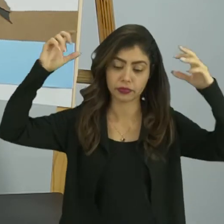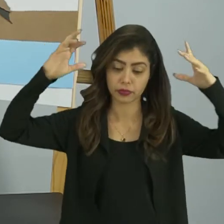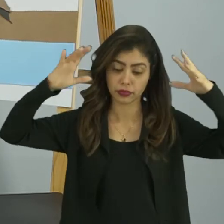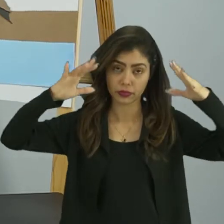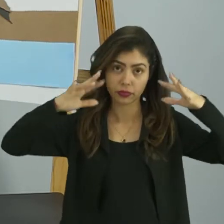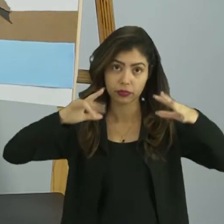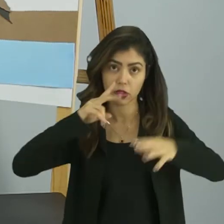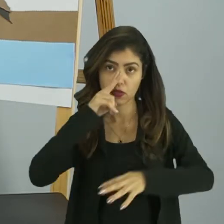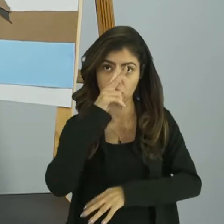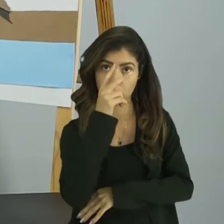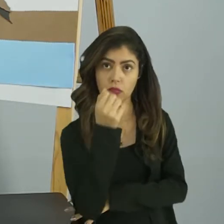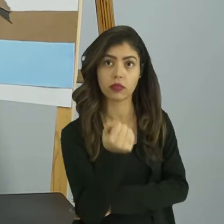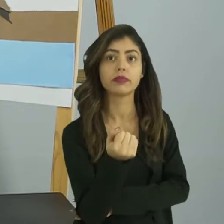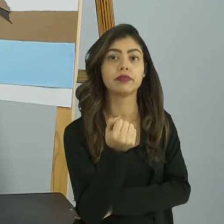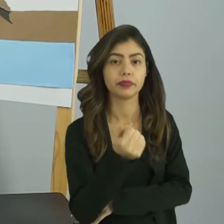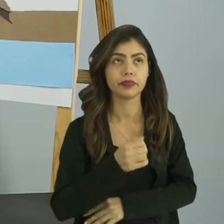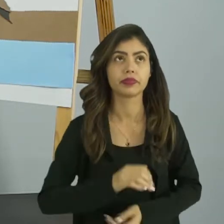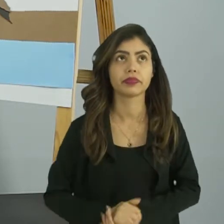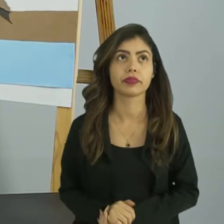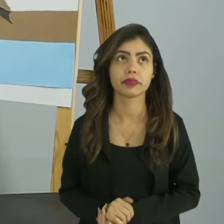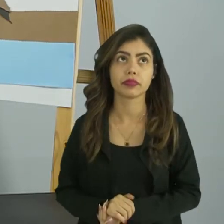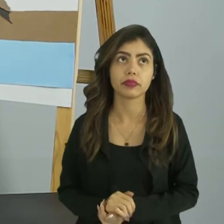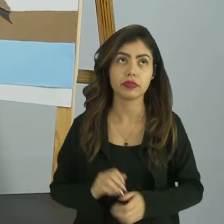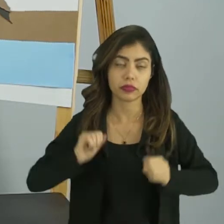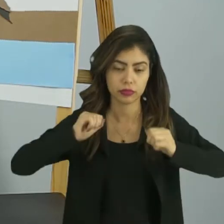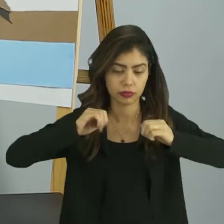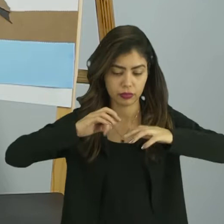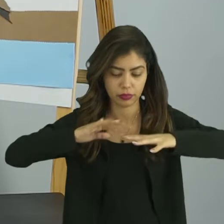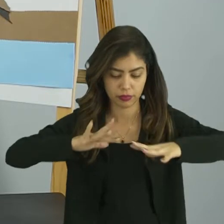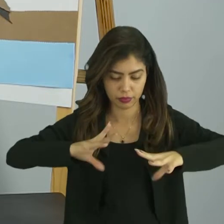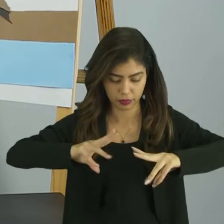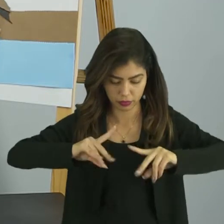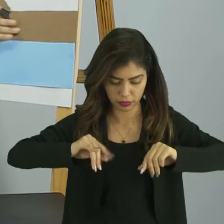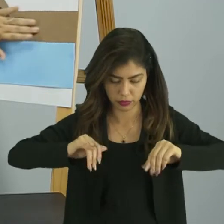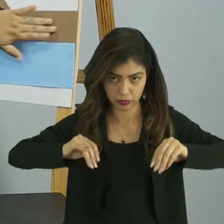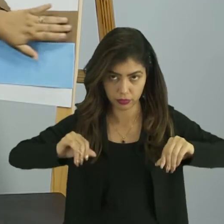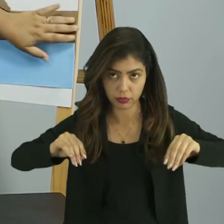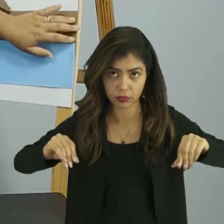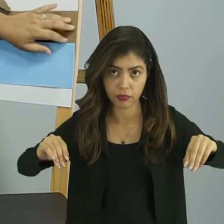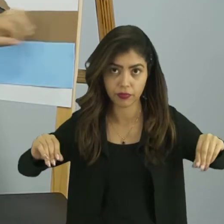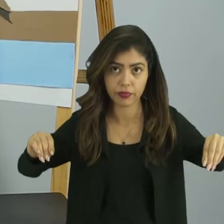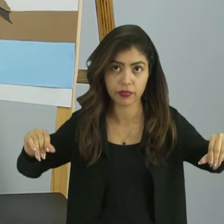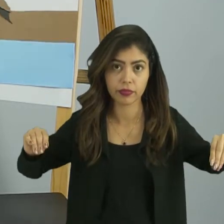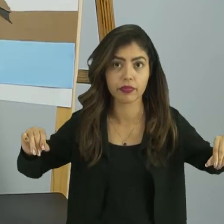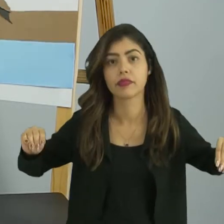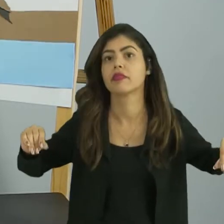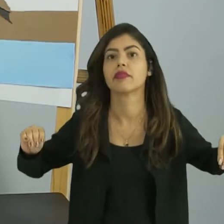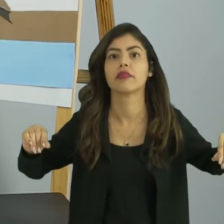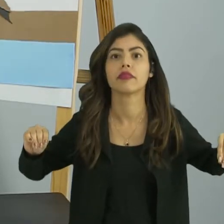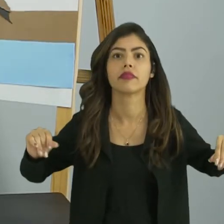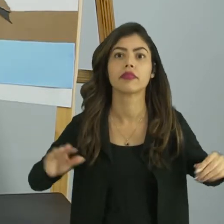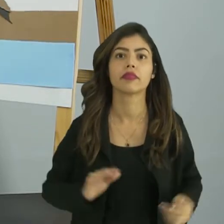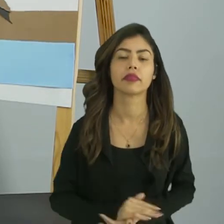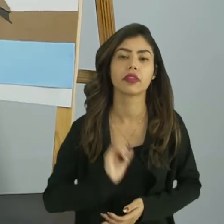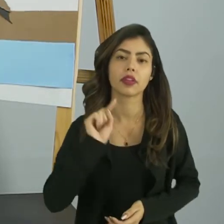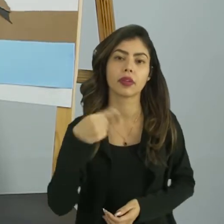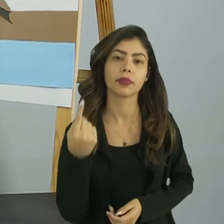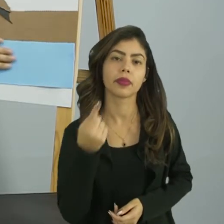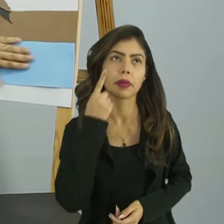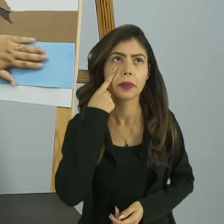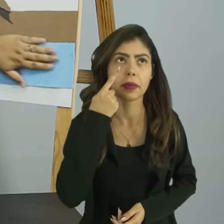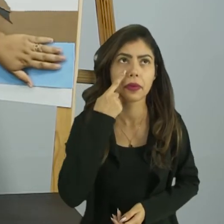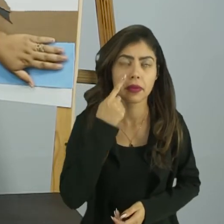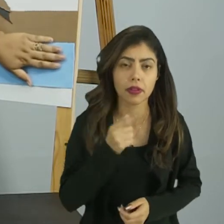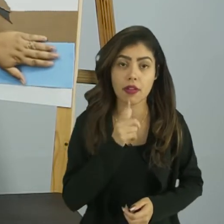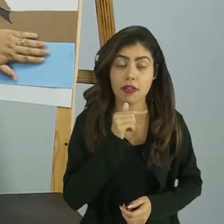bem forte, e aí ela vai para o solo, não é isso? E aí depois do solo a gente vê que o